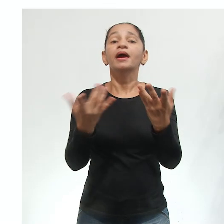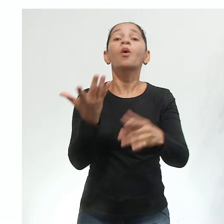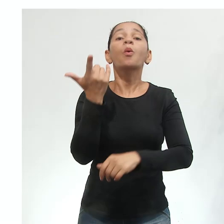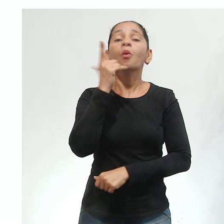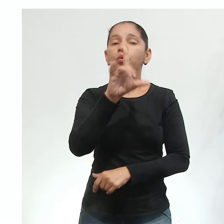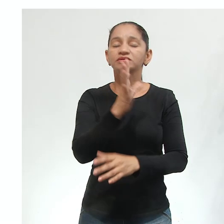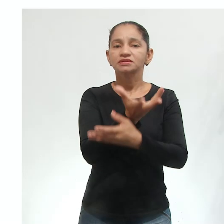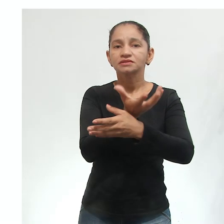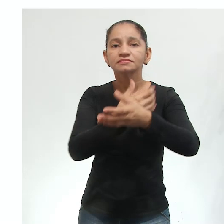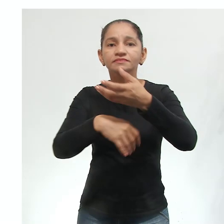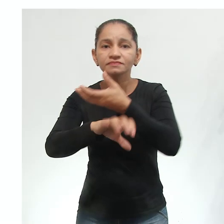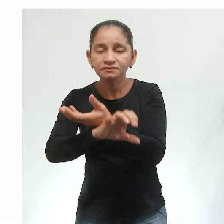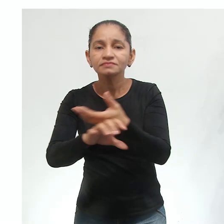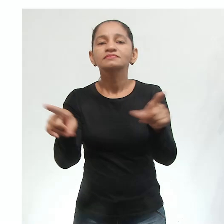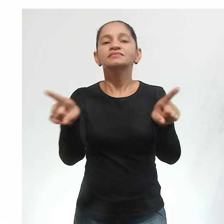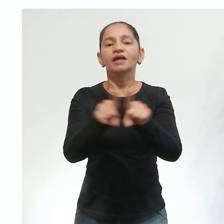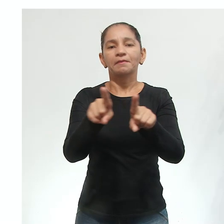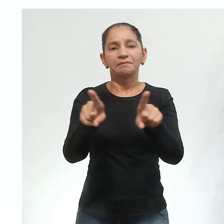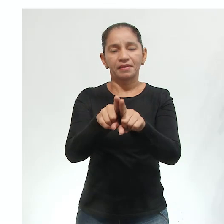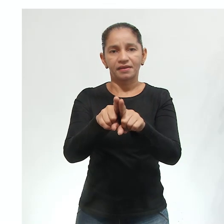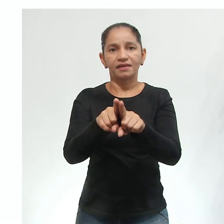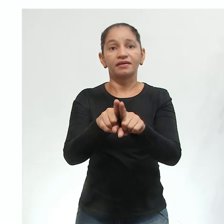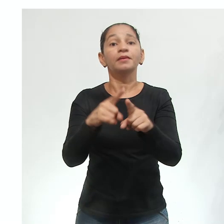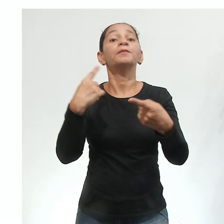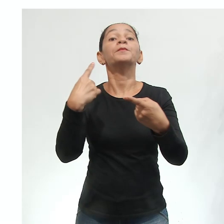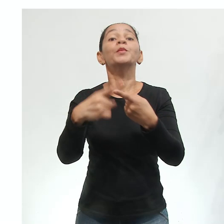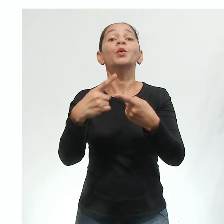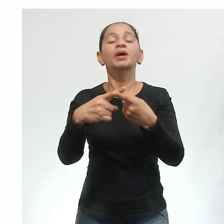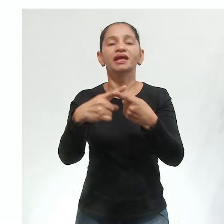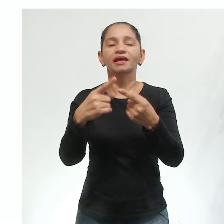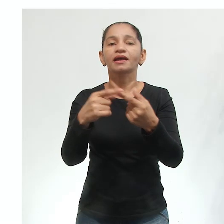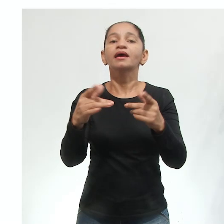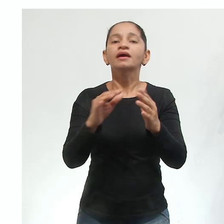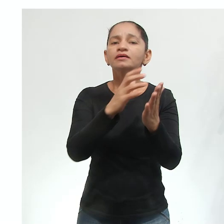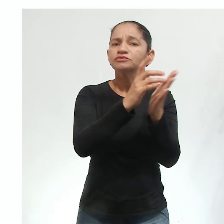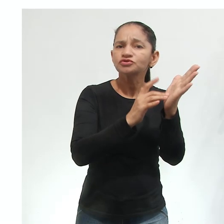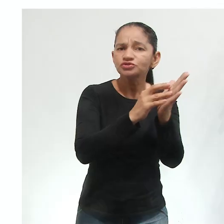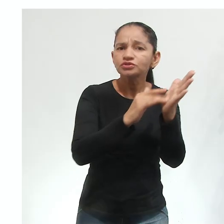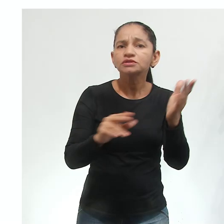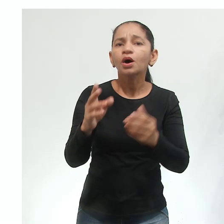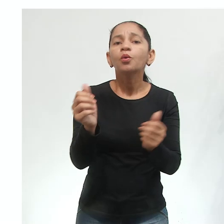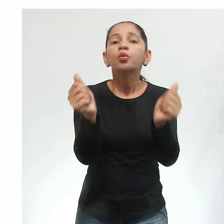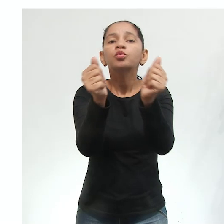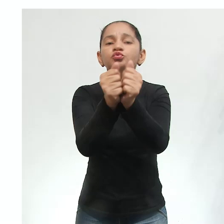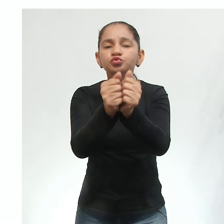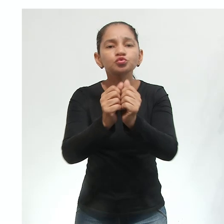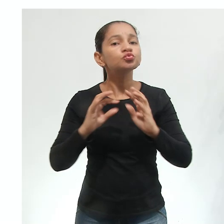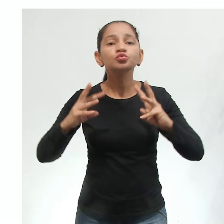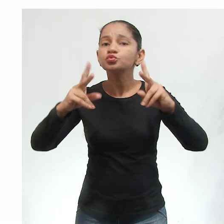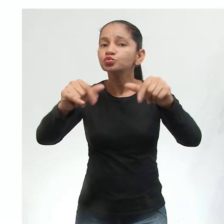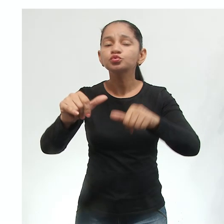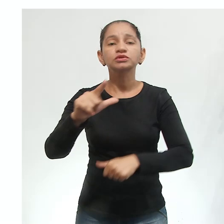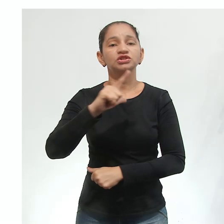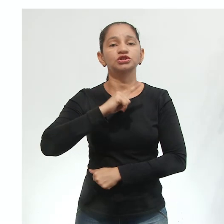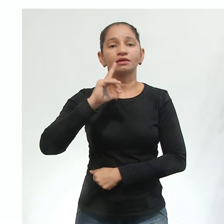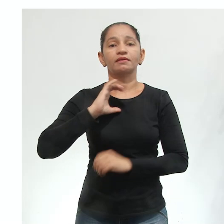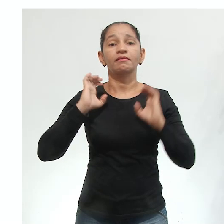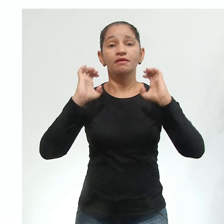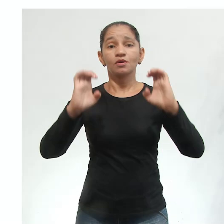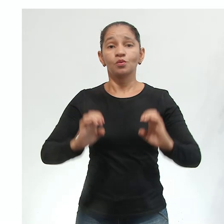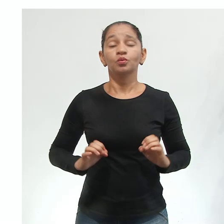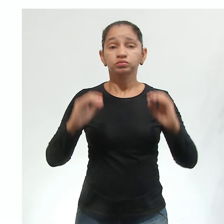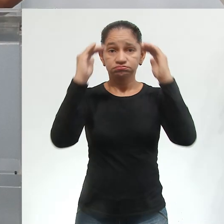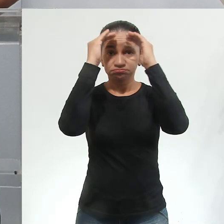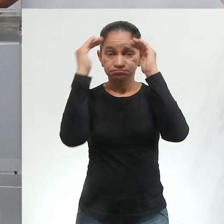interdisciplinaridade. Tecnologia e criatividade. Integrar recursos digitais e materiais diversos de forma ética e